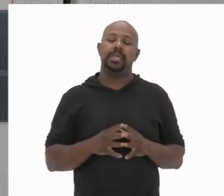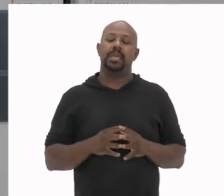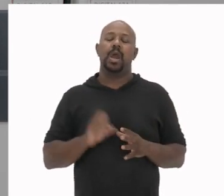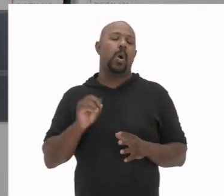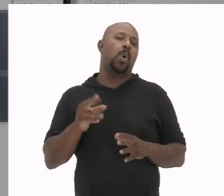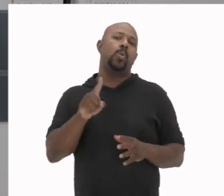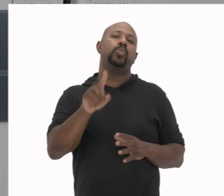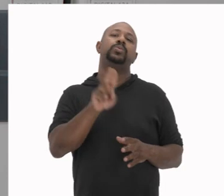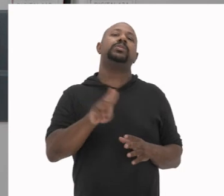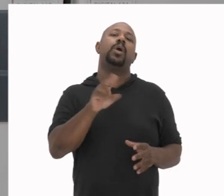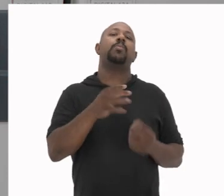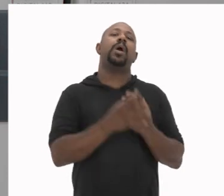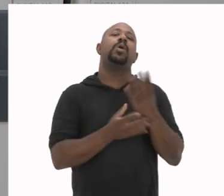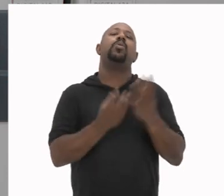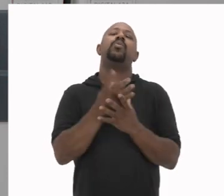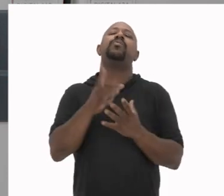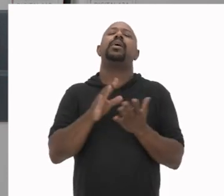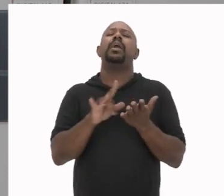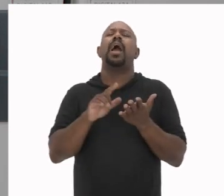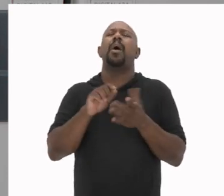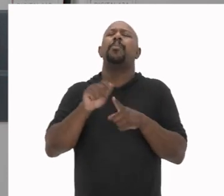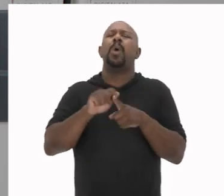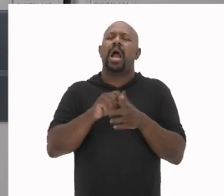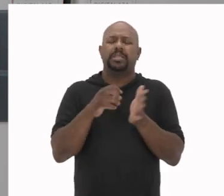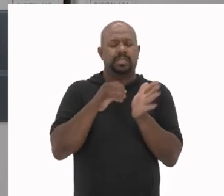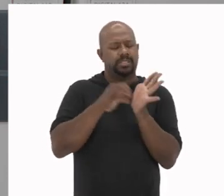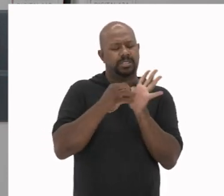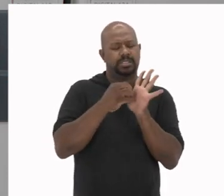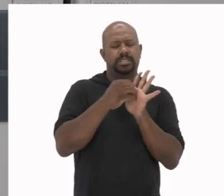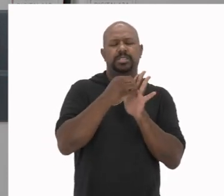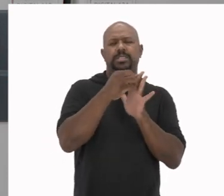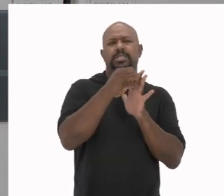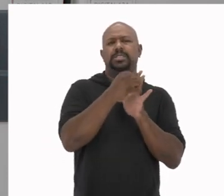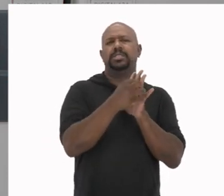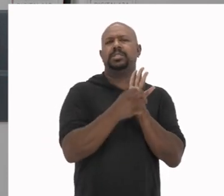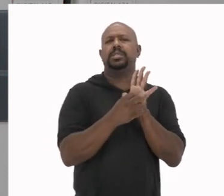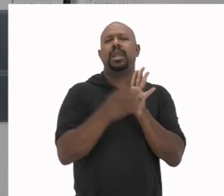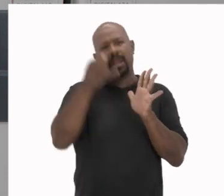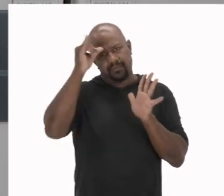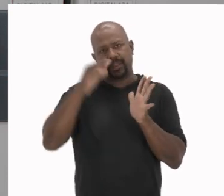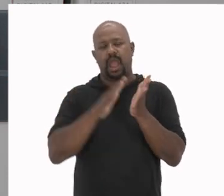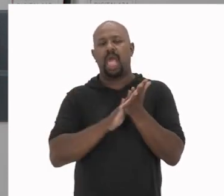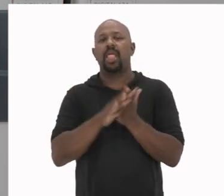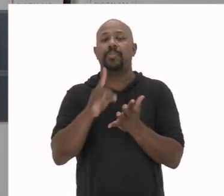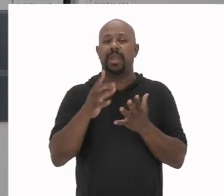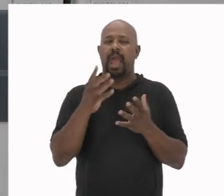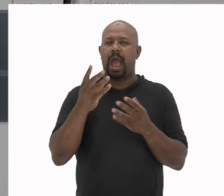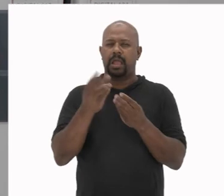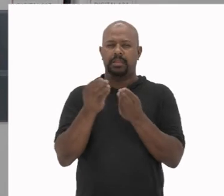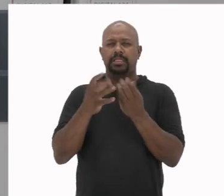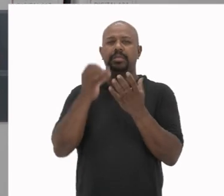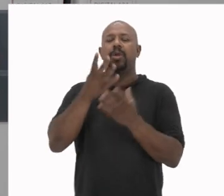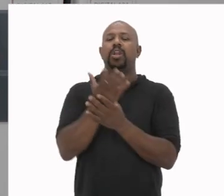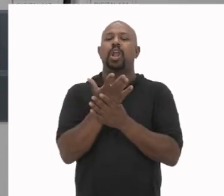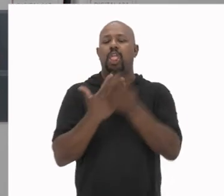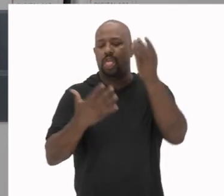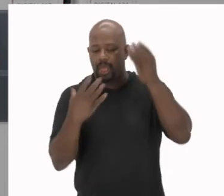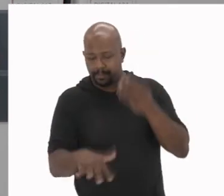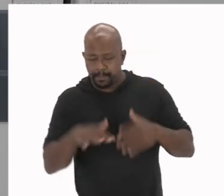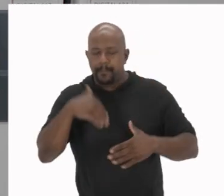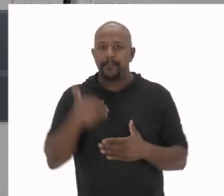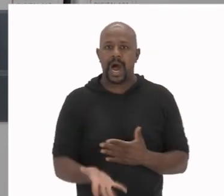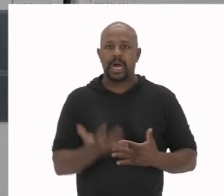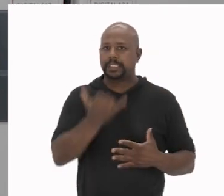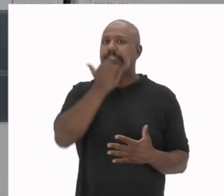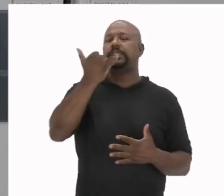né? Ou usar uma luva com antiderrapante, porque quando você usa a luva de tecido, ela pode escorregar